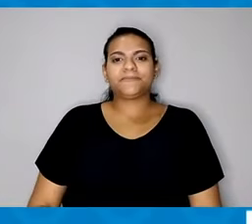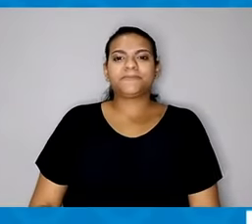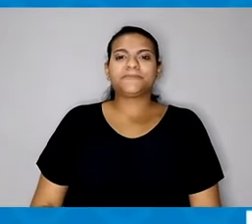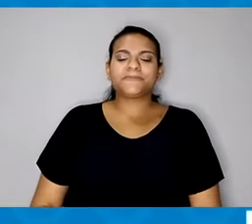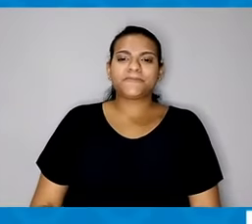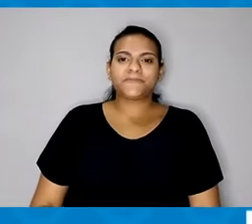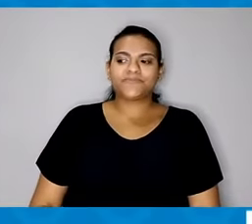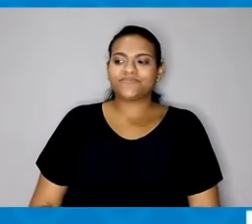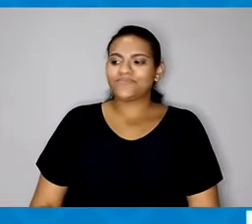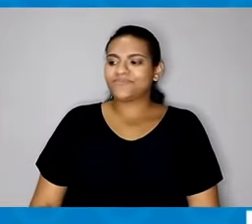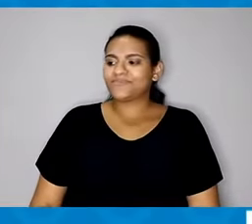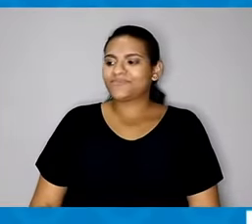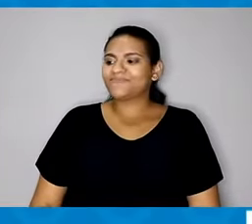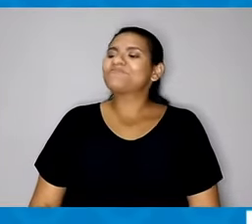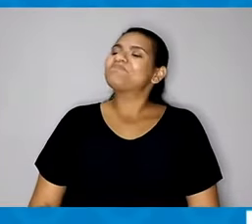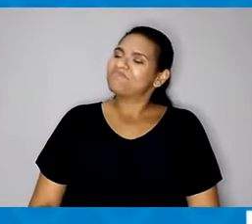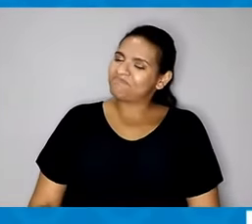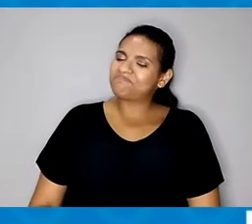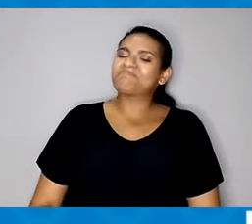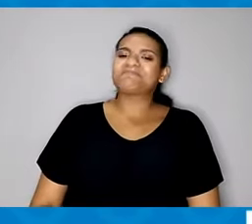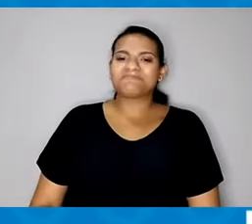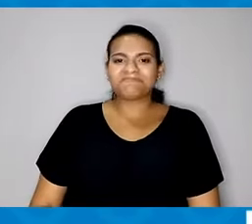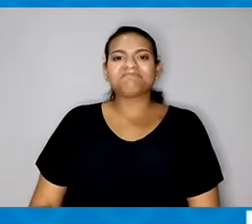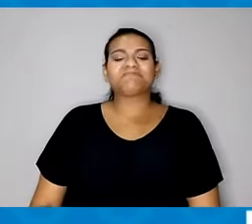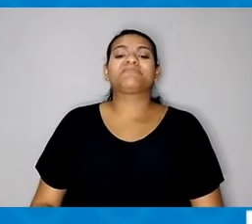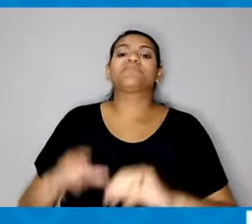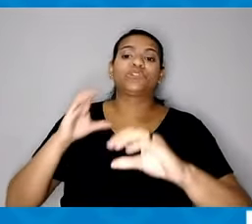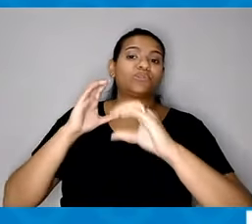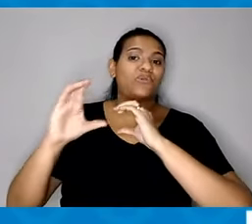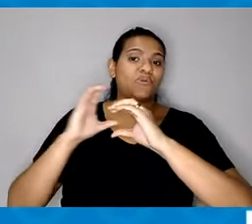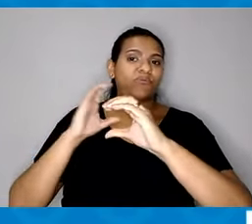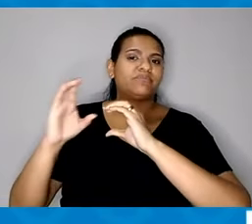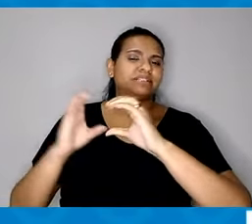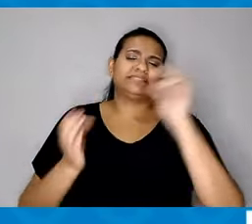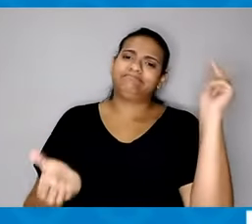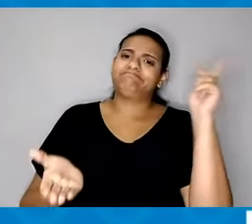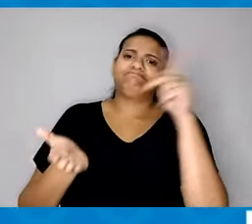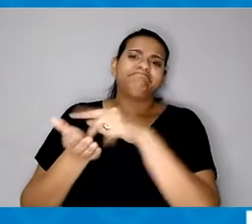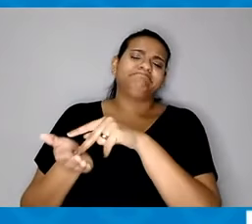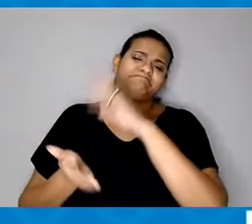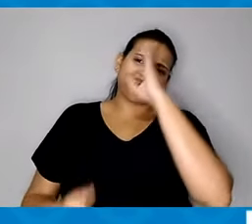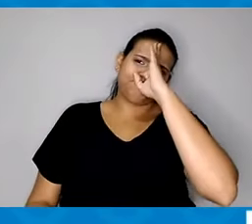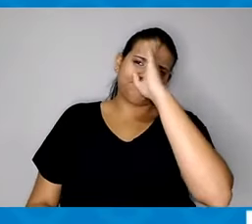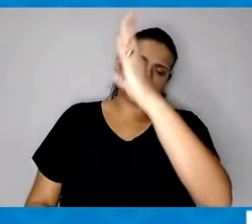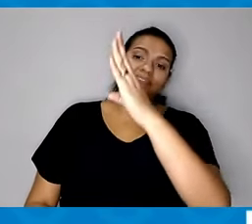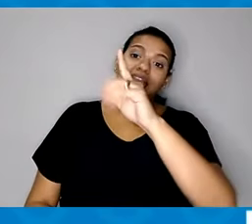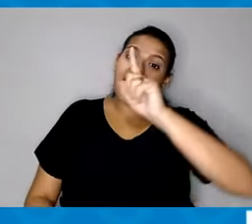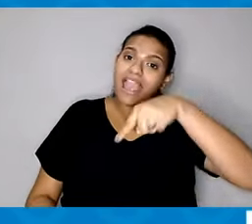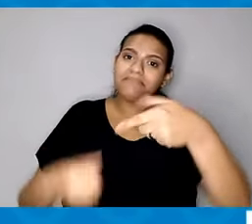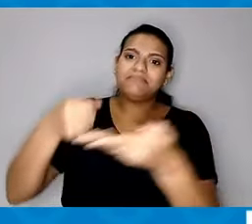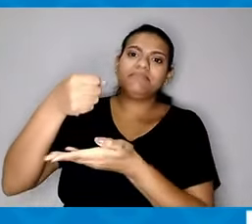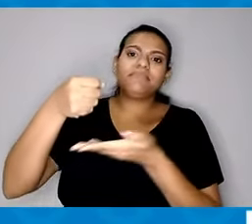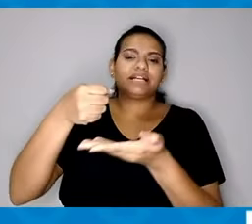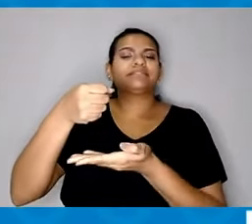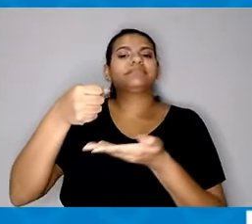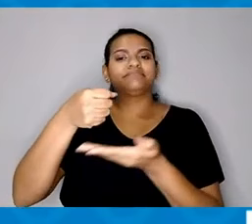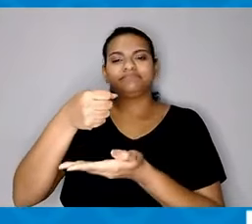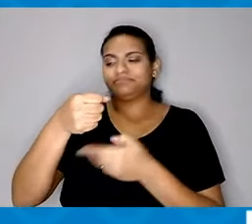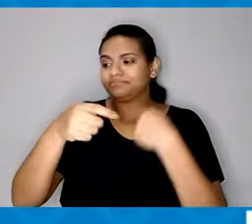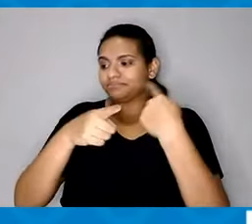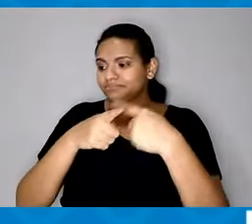Sem dúvida. Certamente a comunicação é a base disso tudo, né? Na construção dessas relações, né,